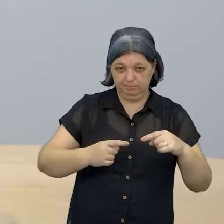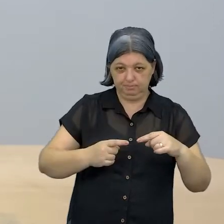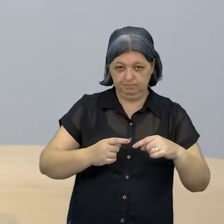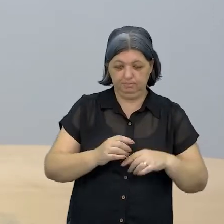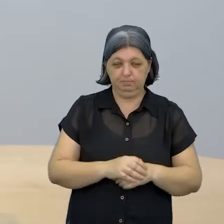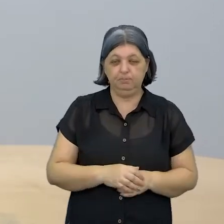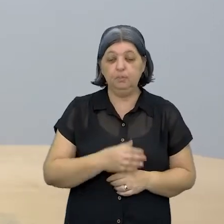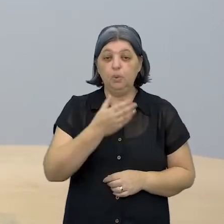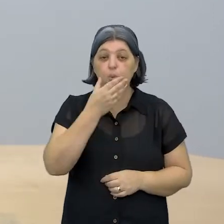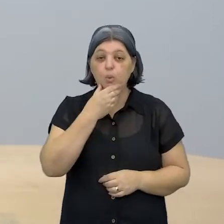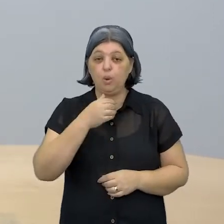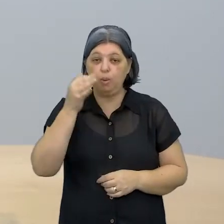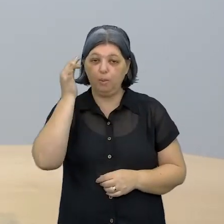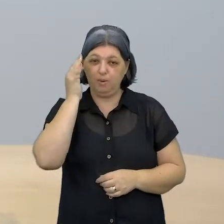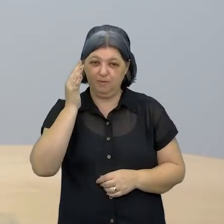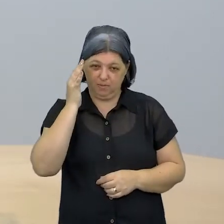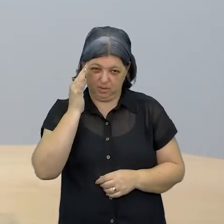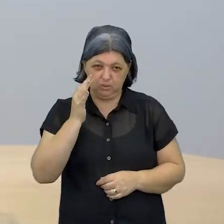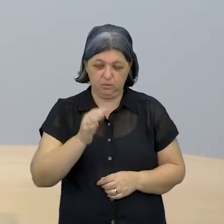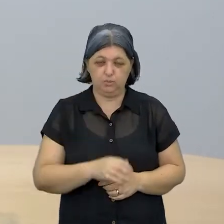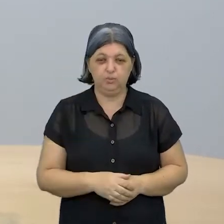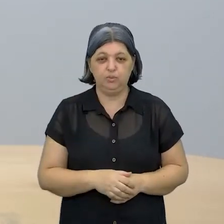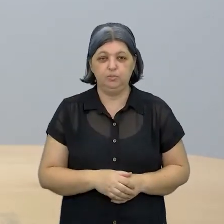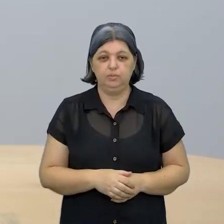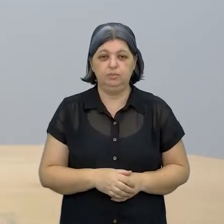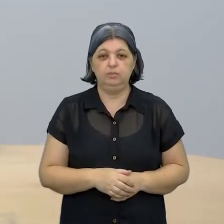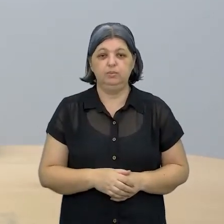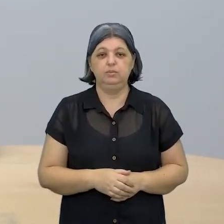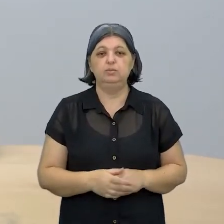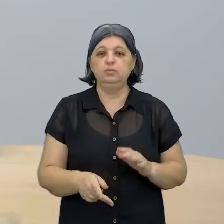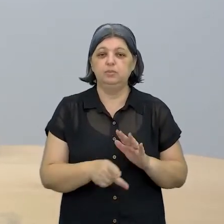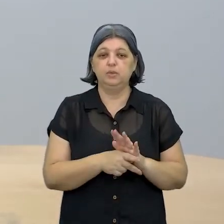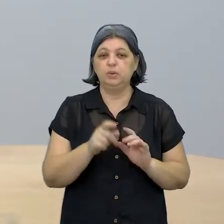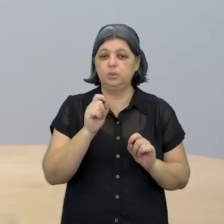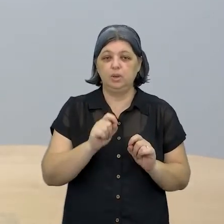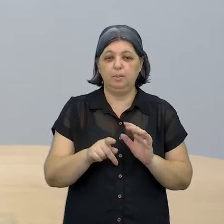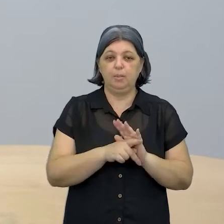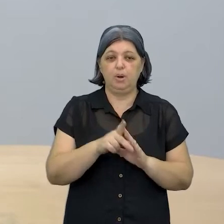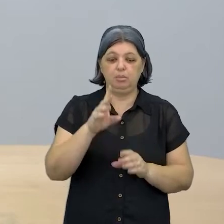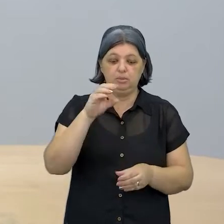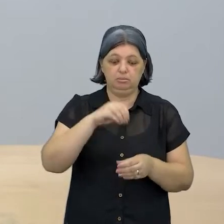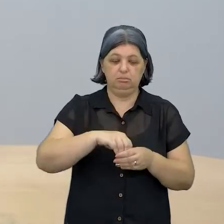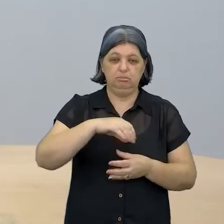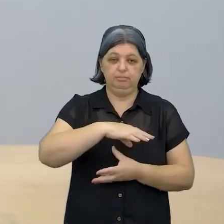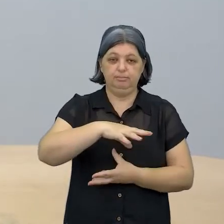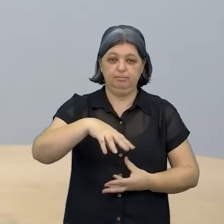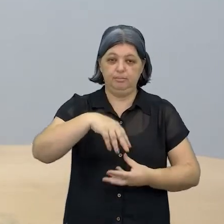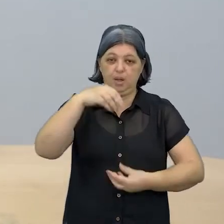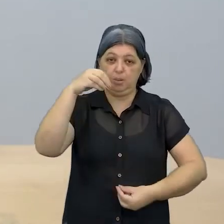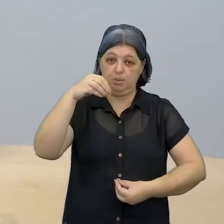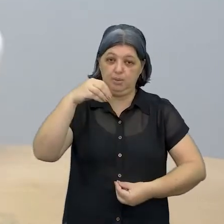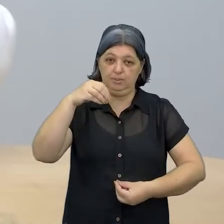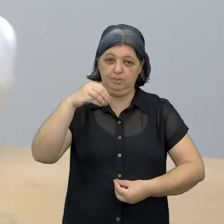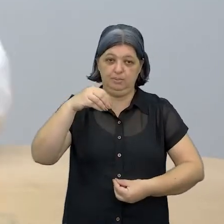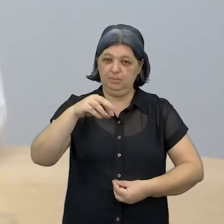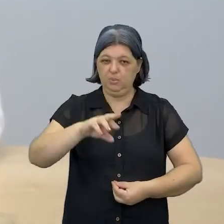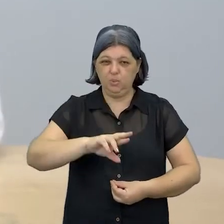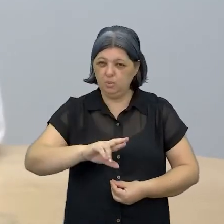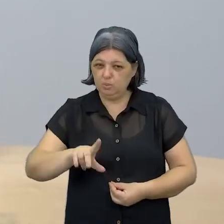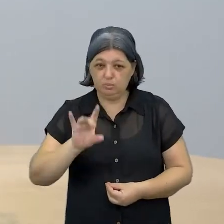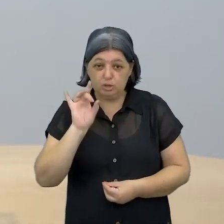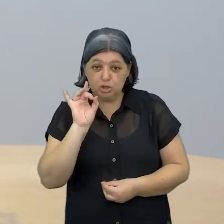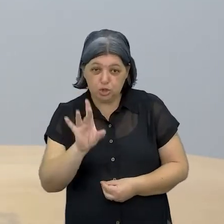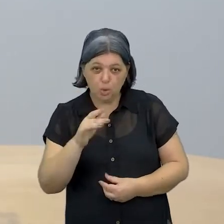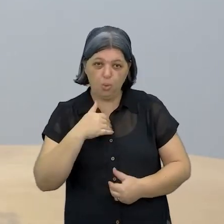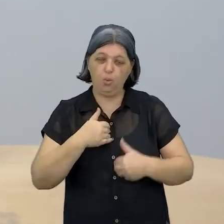Foucault localiza precisamente na alma do condenado. Então já não é mais o corpo, né,